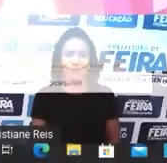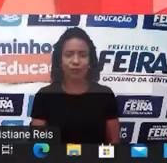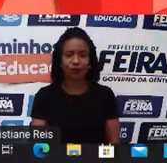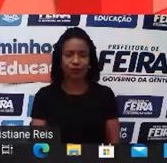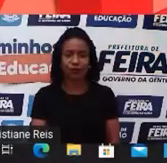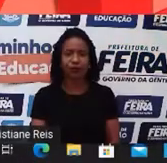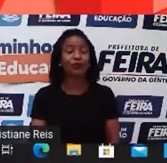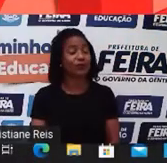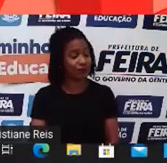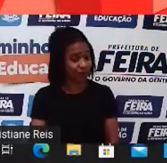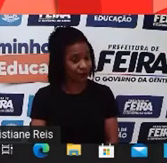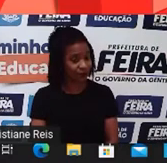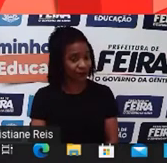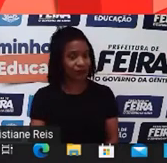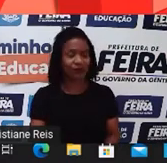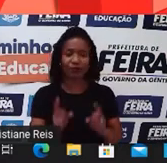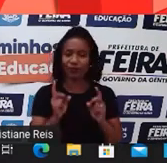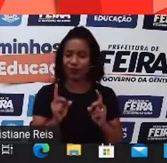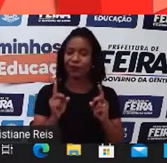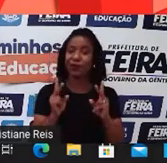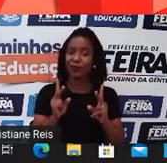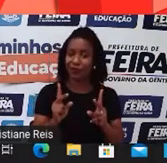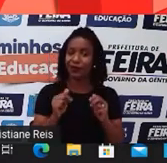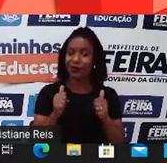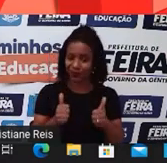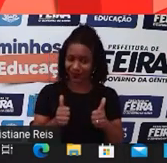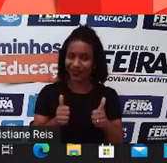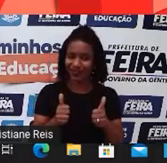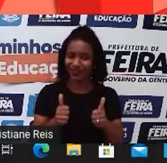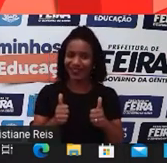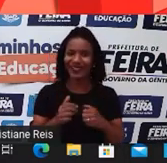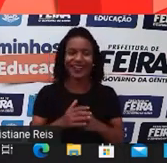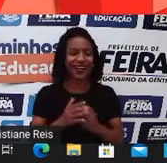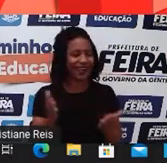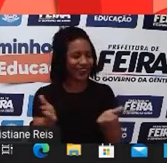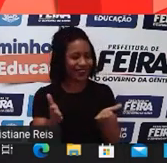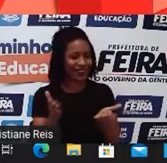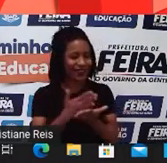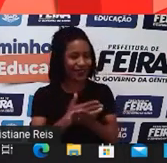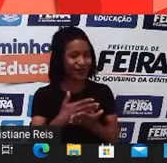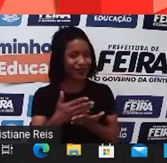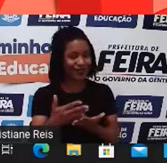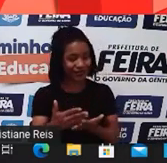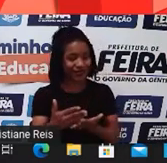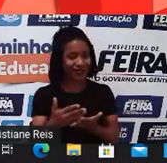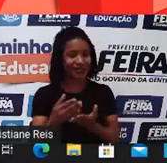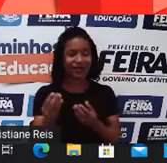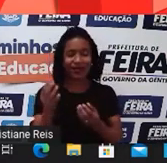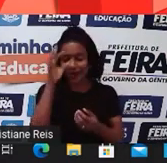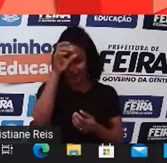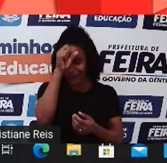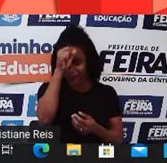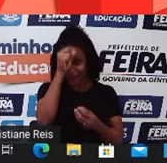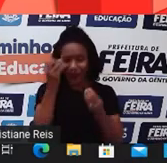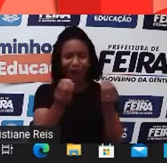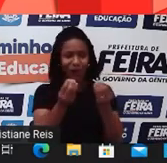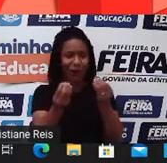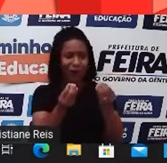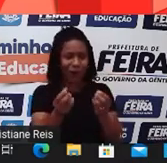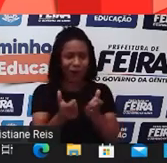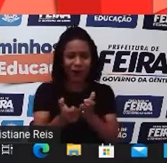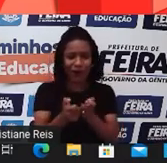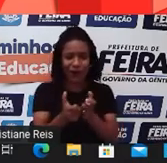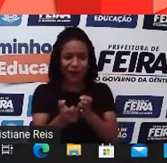Ok, students. Então, vamos começar o encontro de hoje explorando um pouco deste reino